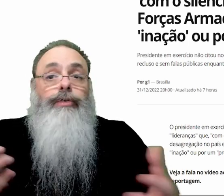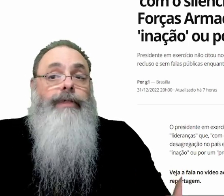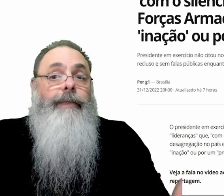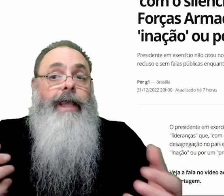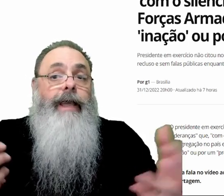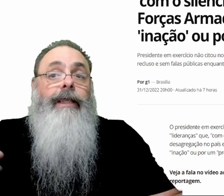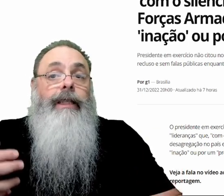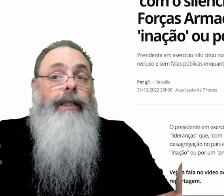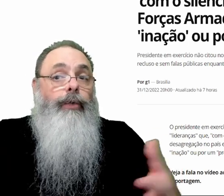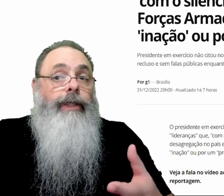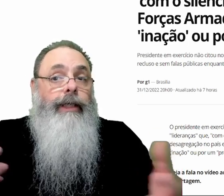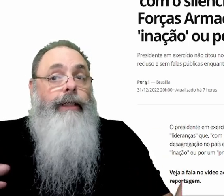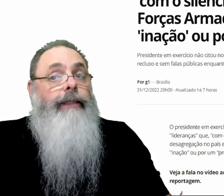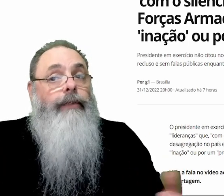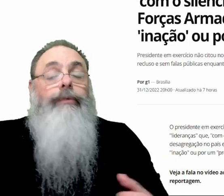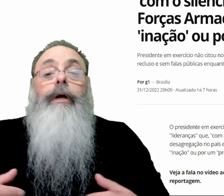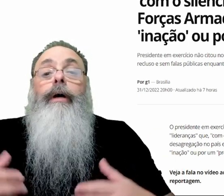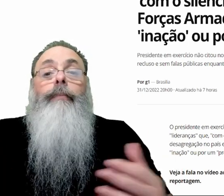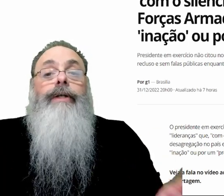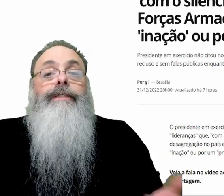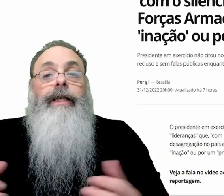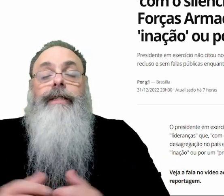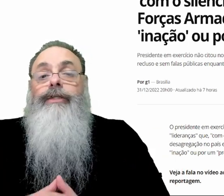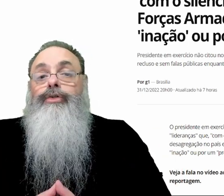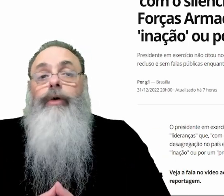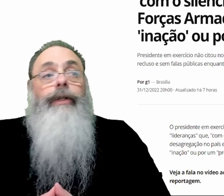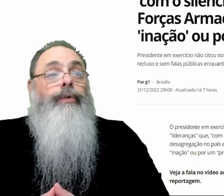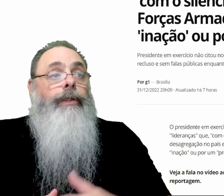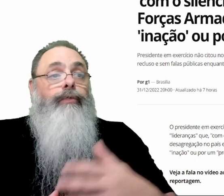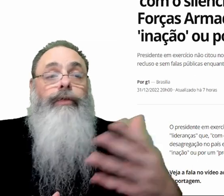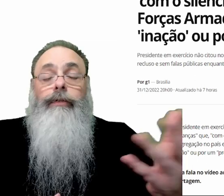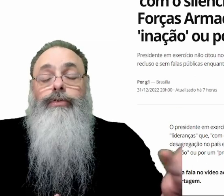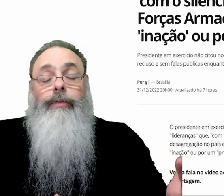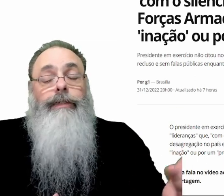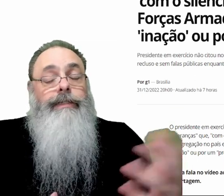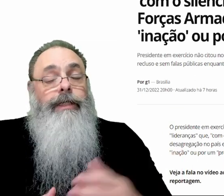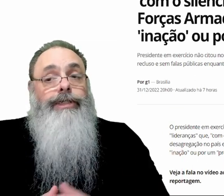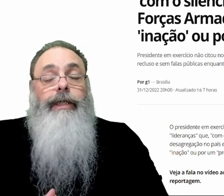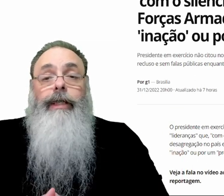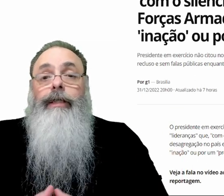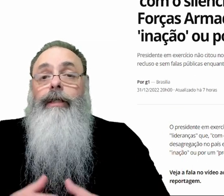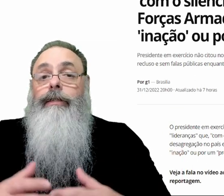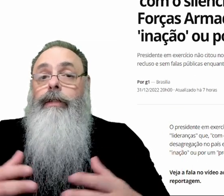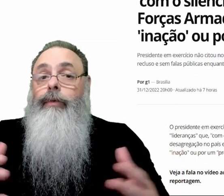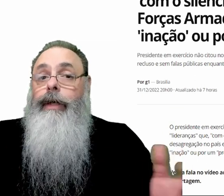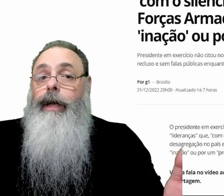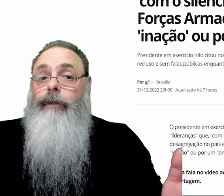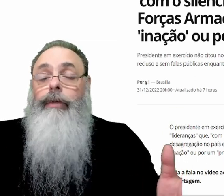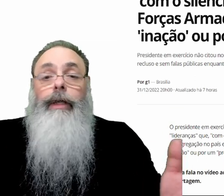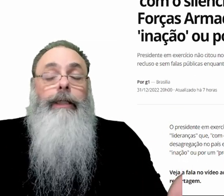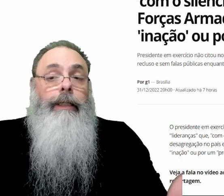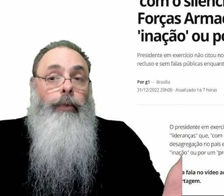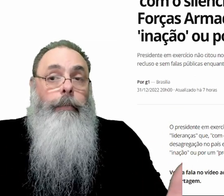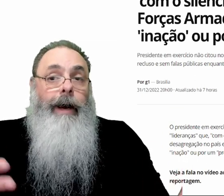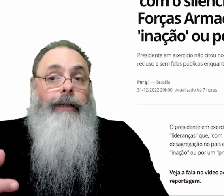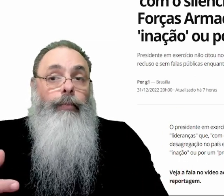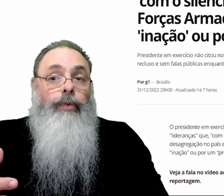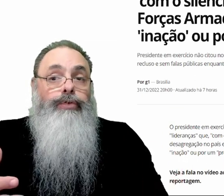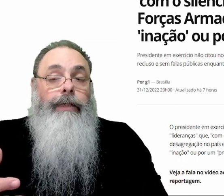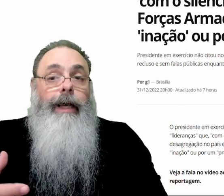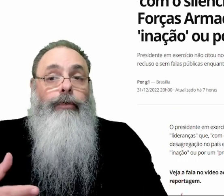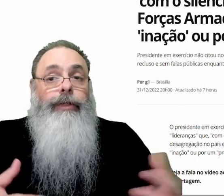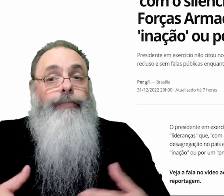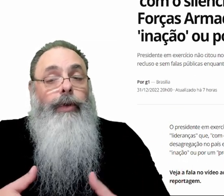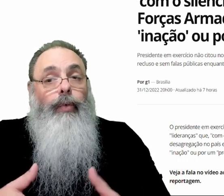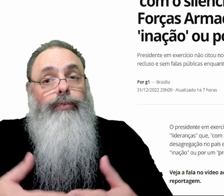dentro, a gente não sabe quem é que queria o que lá dentro. Pode ser que essa história toda, no final das contas, seja ele dando um recado não para o